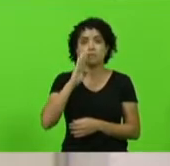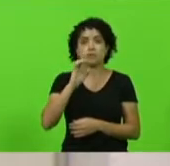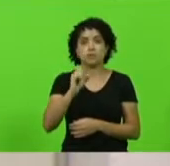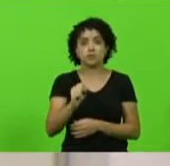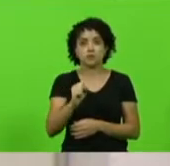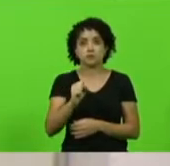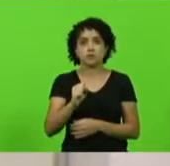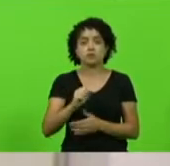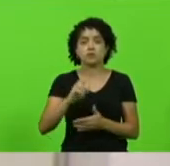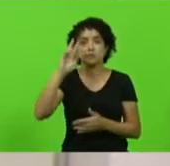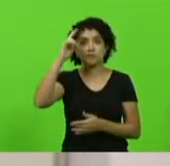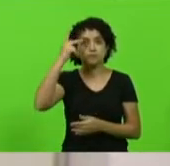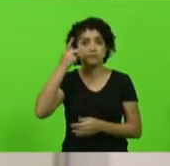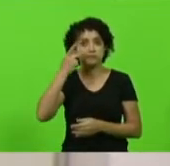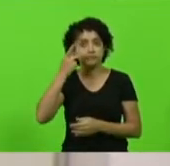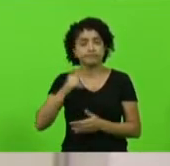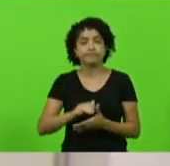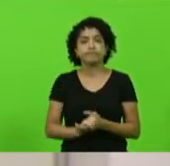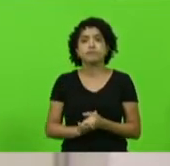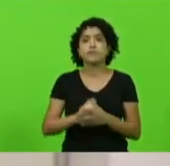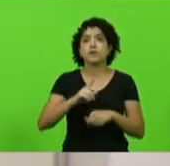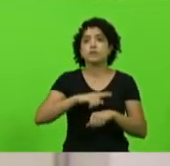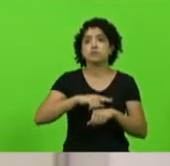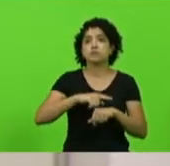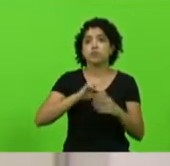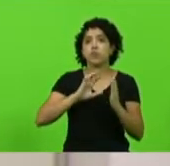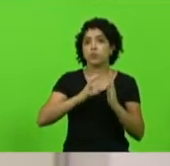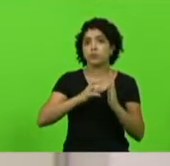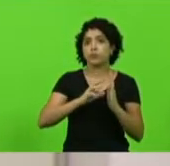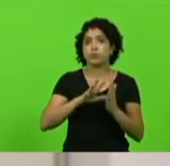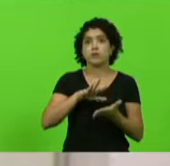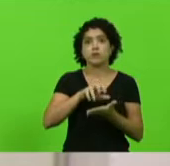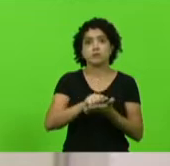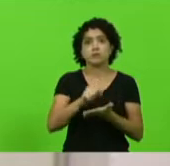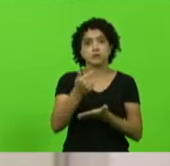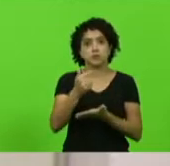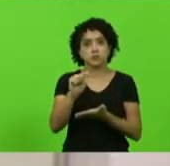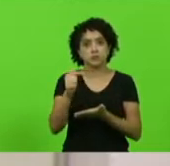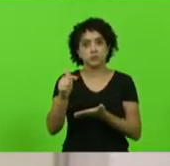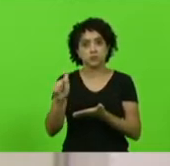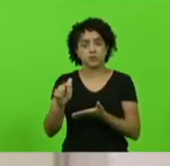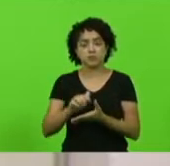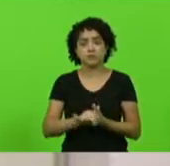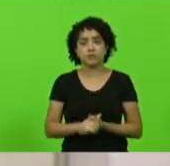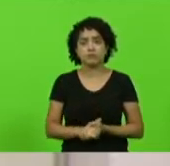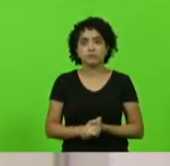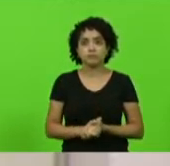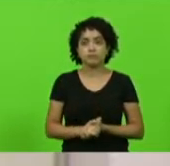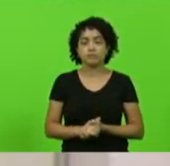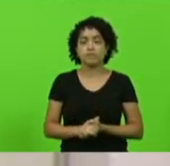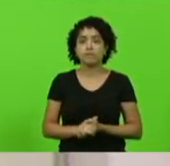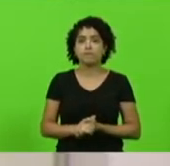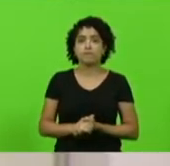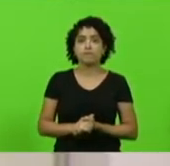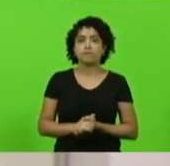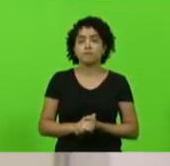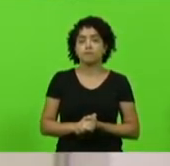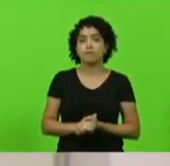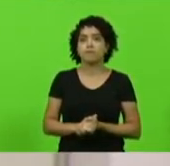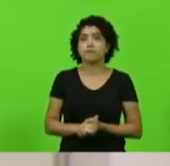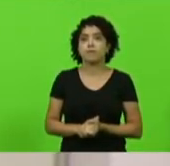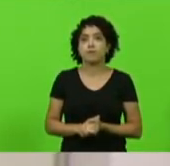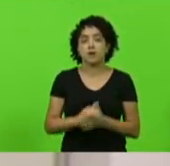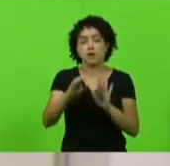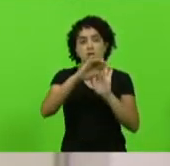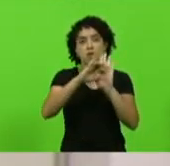Milton Obos. Grande expediente, não houve oradores inscritos para o horário destinado aos partidos políticos. Ordem